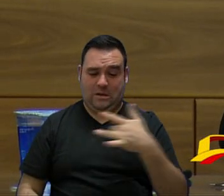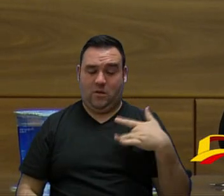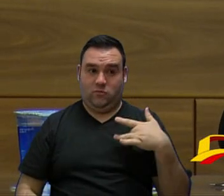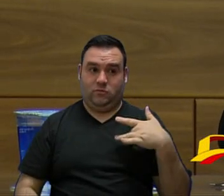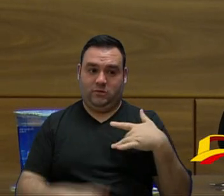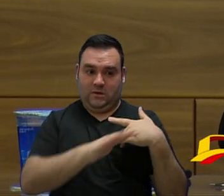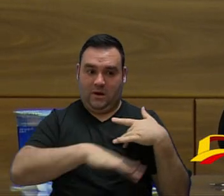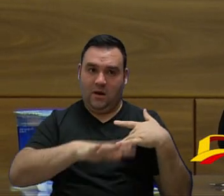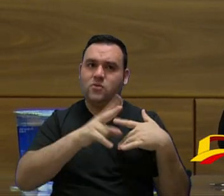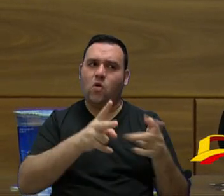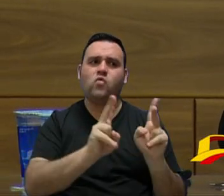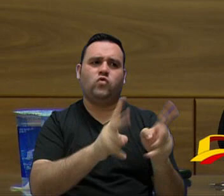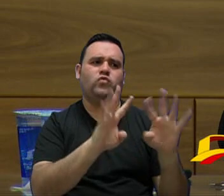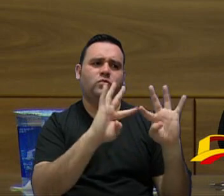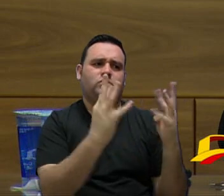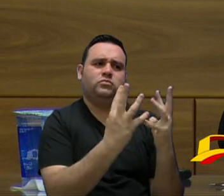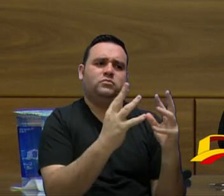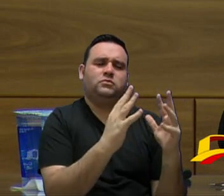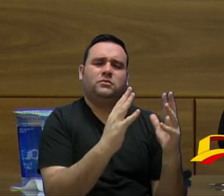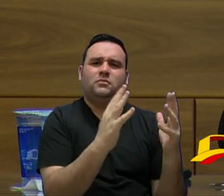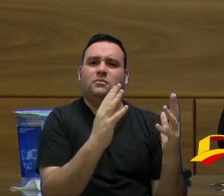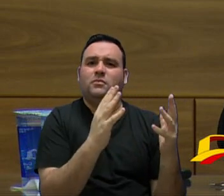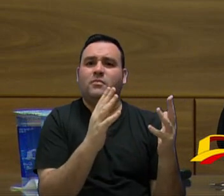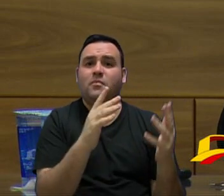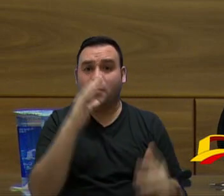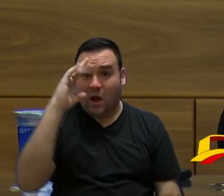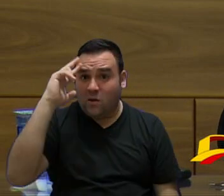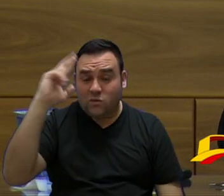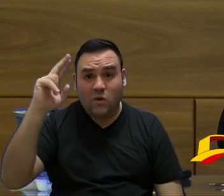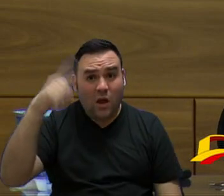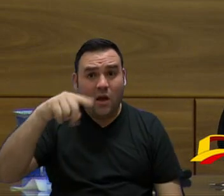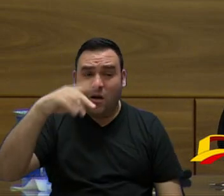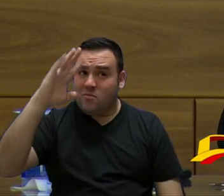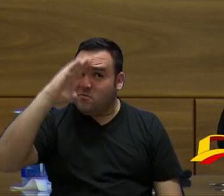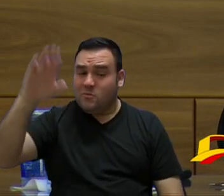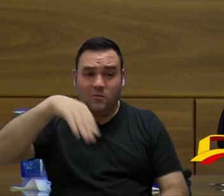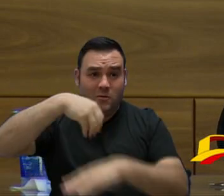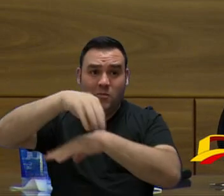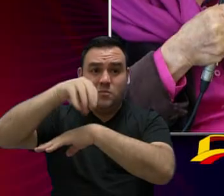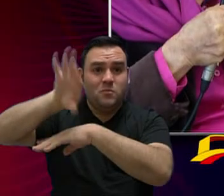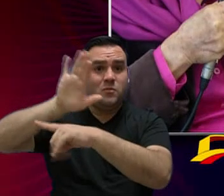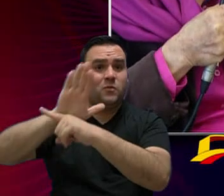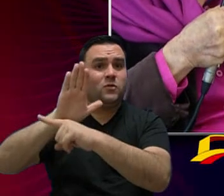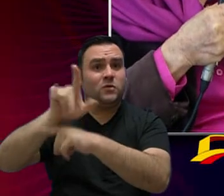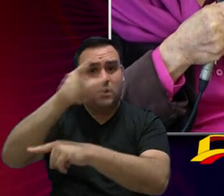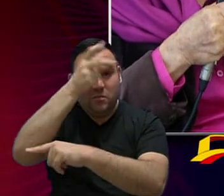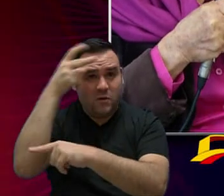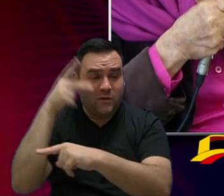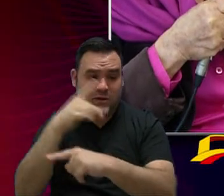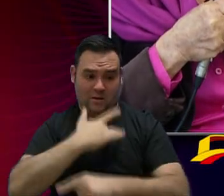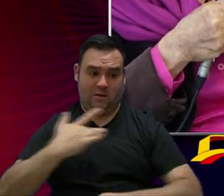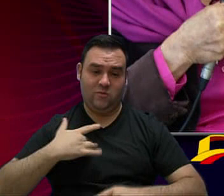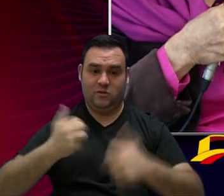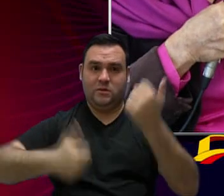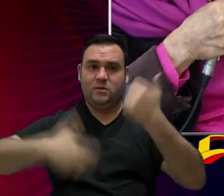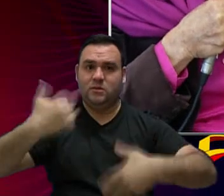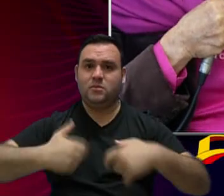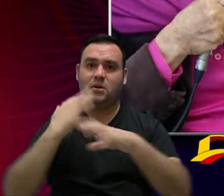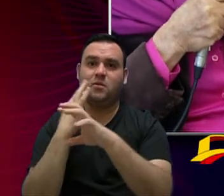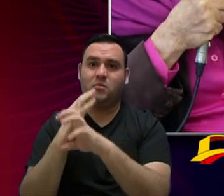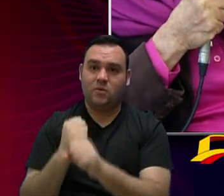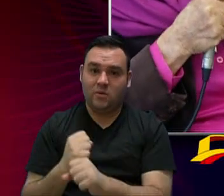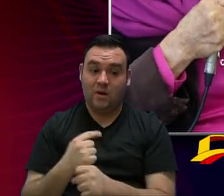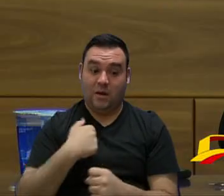saúde eu diria continue o isolamento mas o senhor é aprende feliz também orientador da prefeita não é não é a saúde que vai dizer os